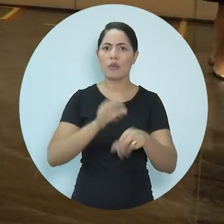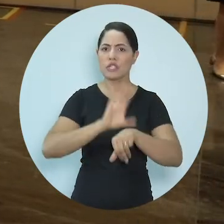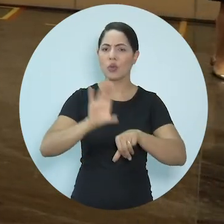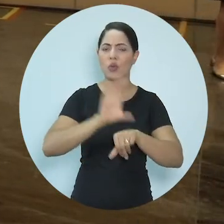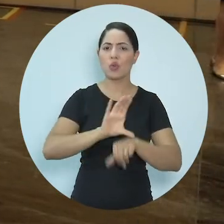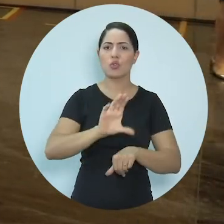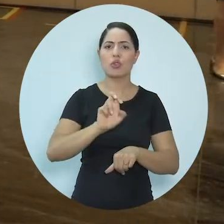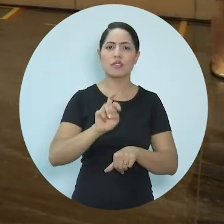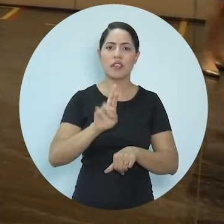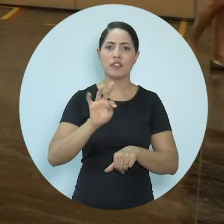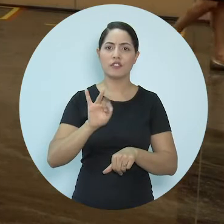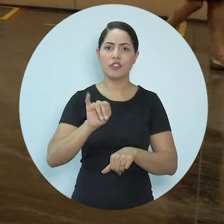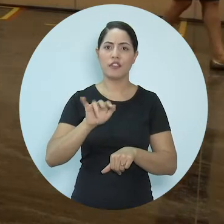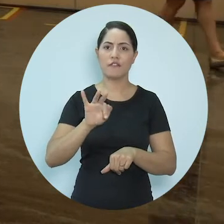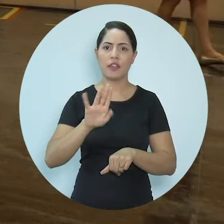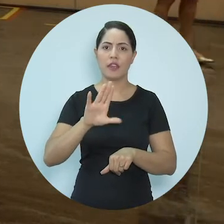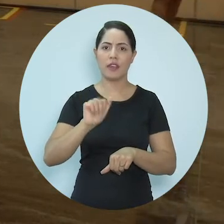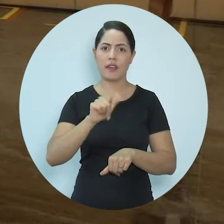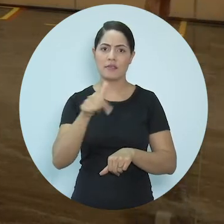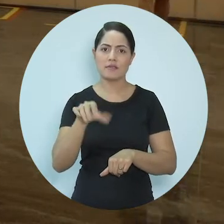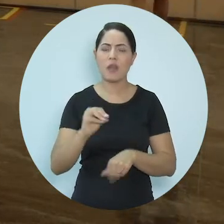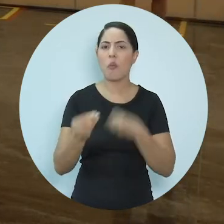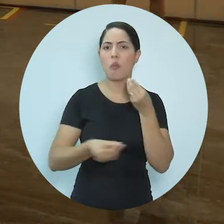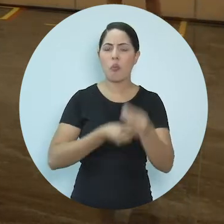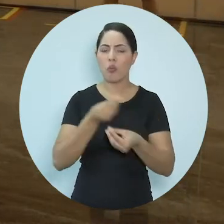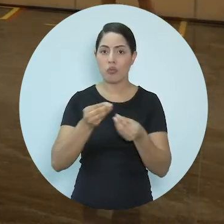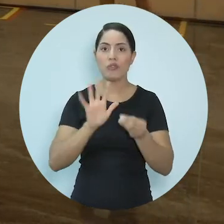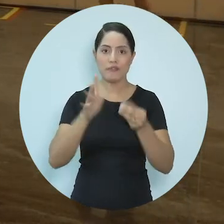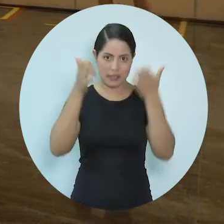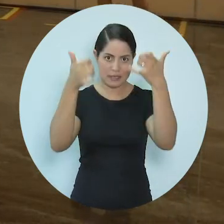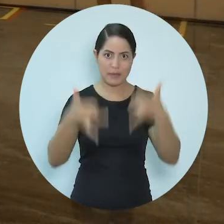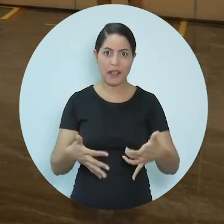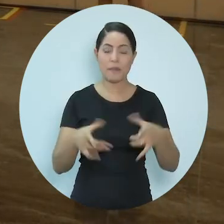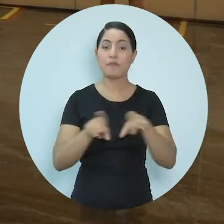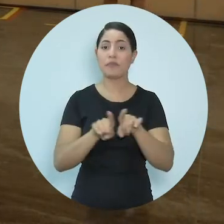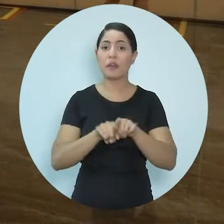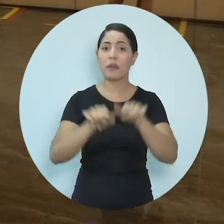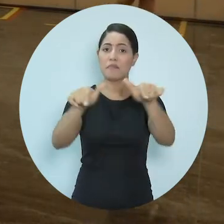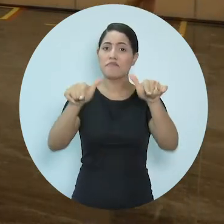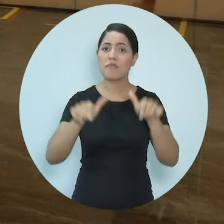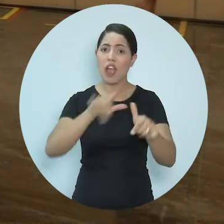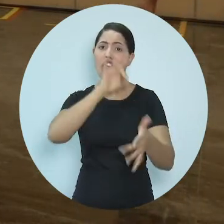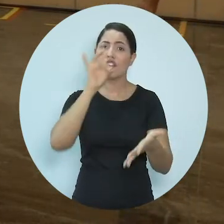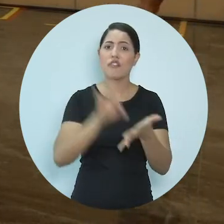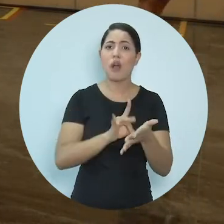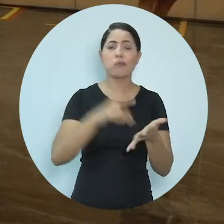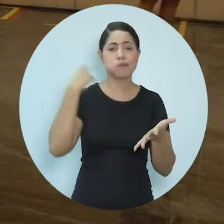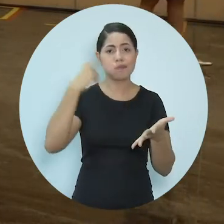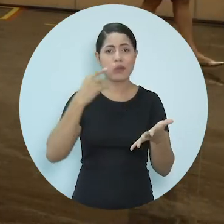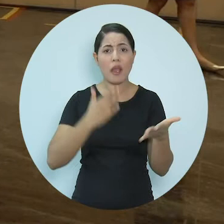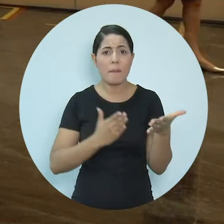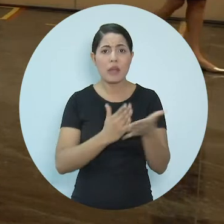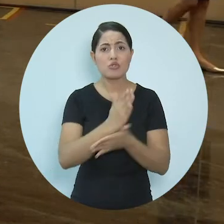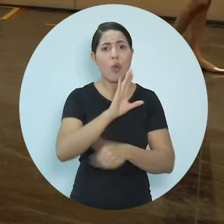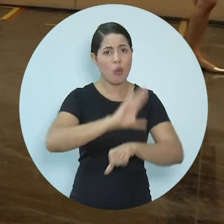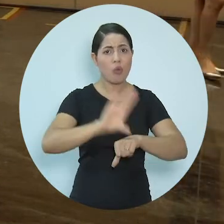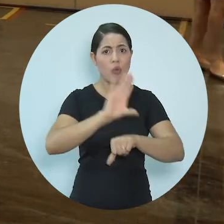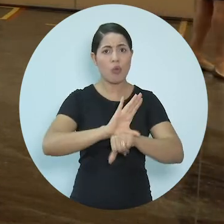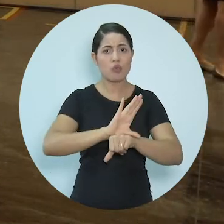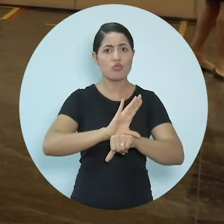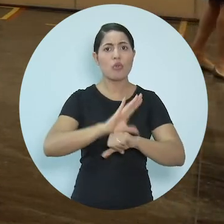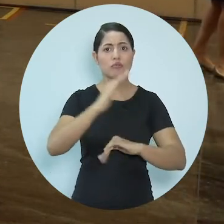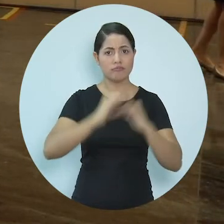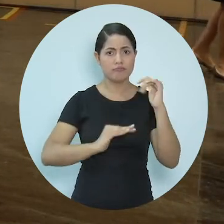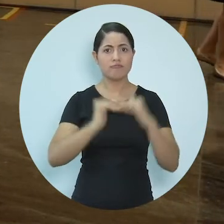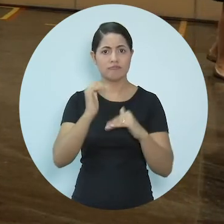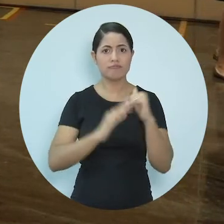ele funciona, vai receber no banco de currículos uma certificação. É um advogado certificado, passou